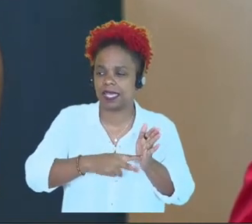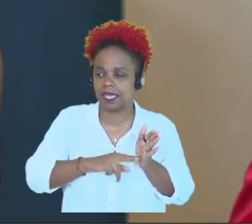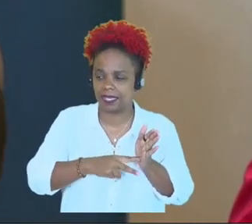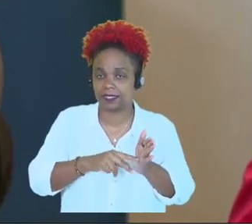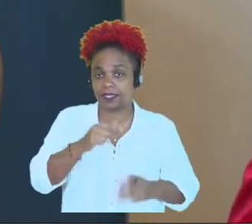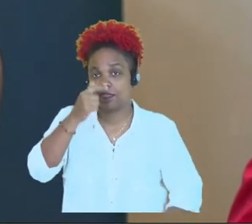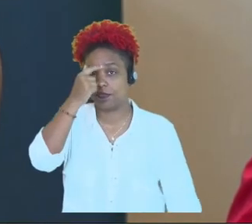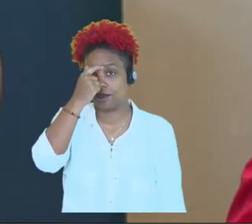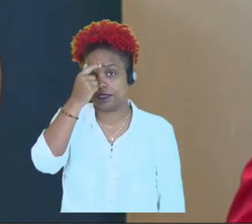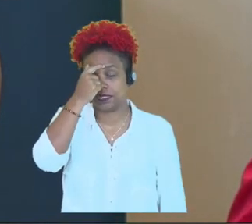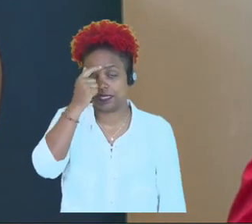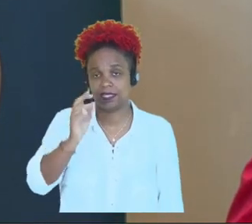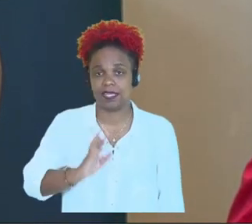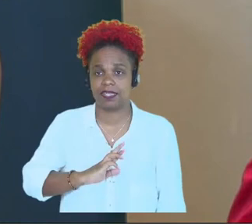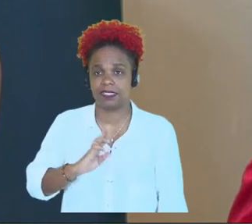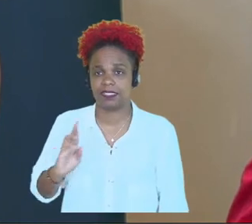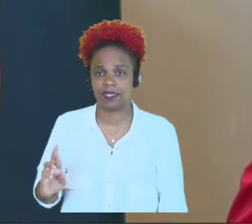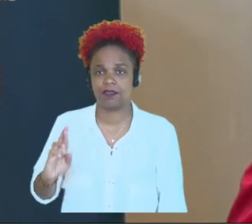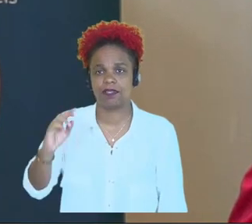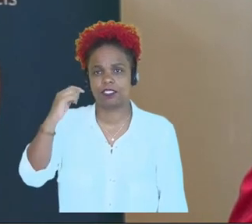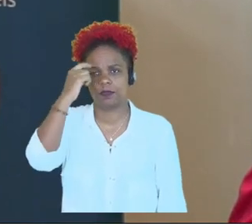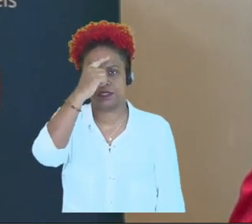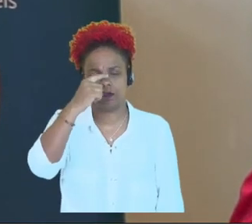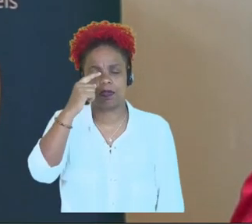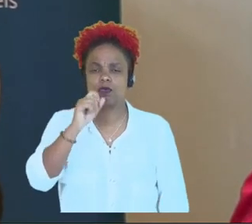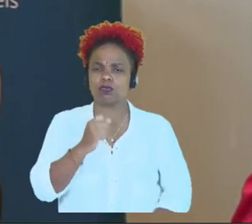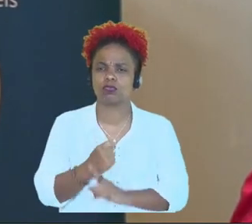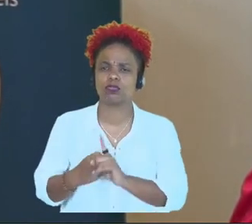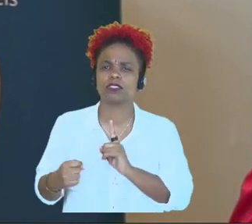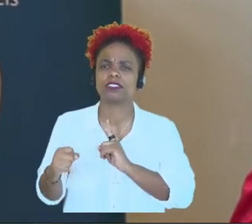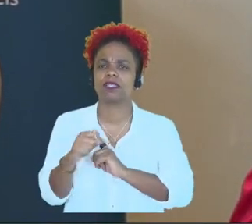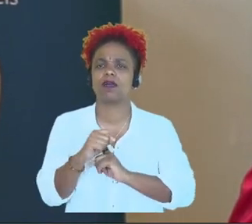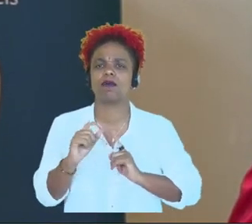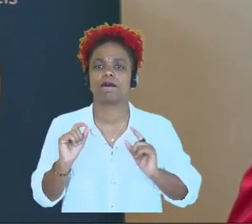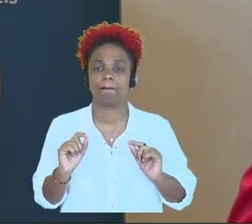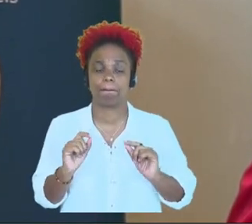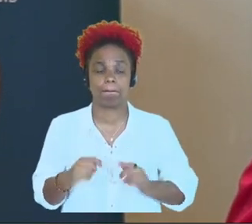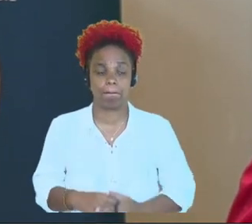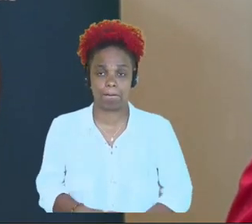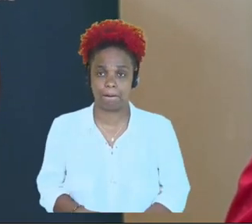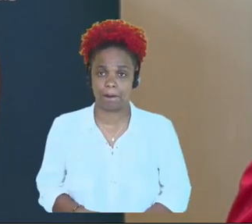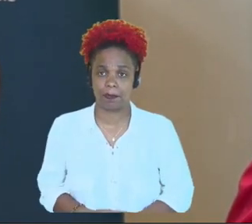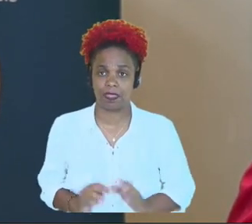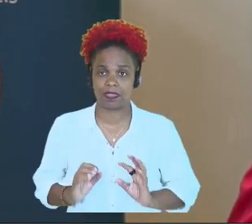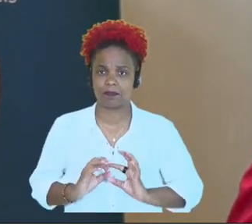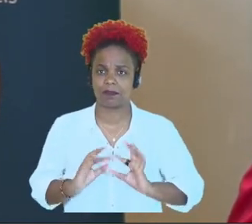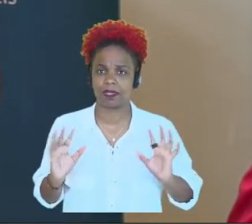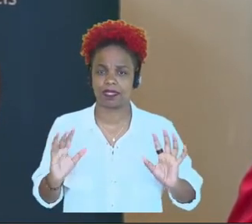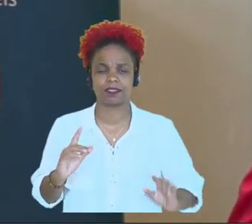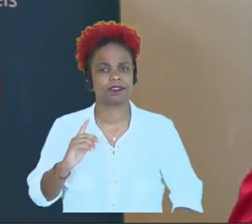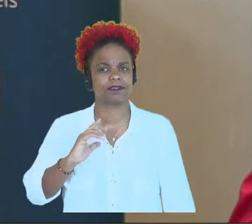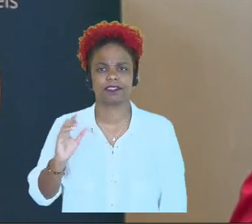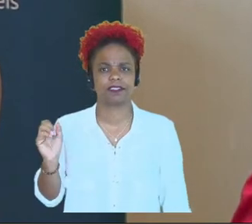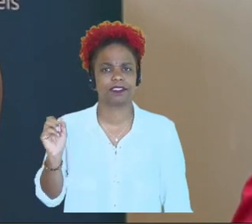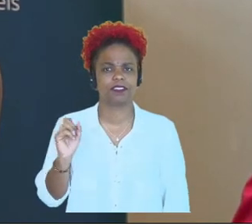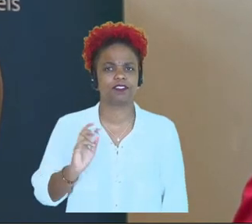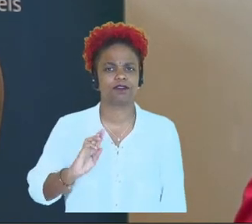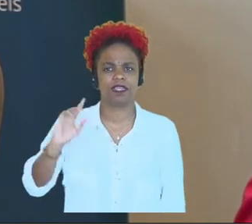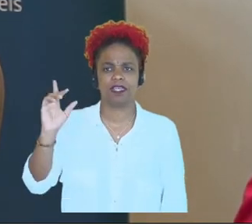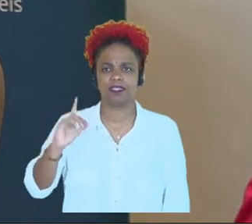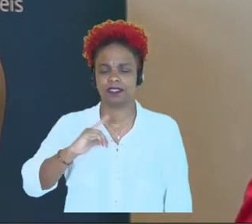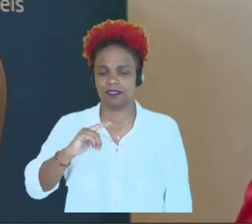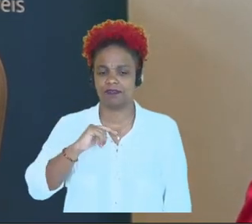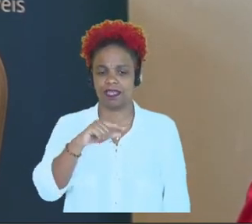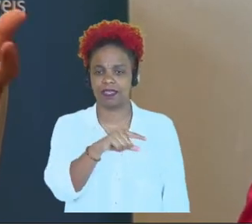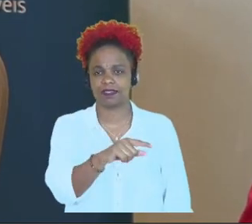consciência religiosa, espiritual, social. É um tipo de base democrática muito diferente dessa base